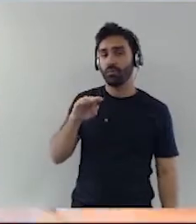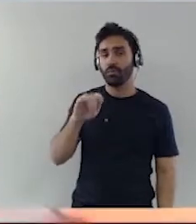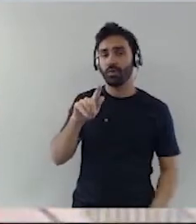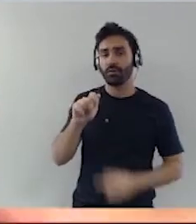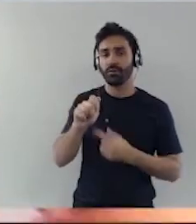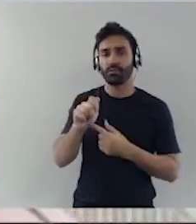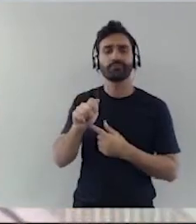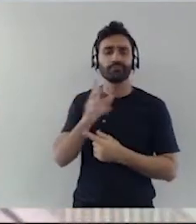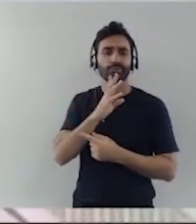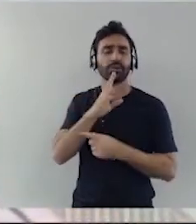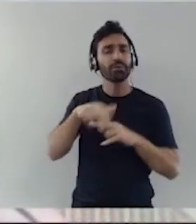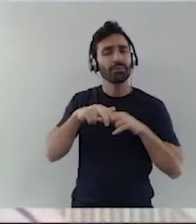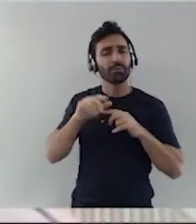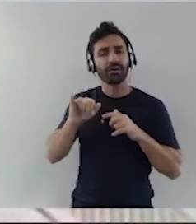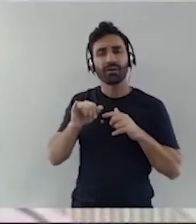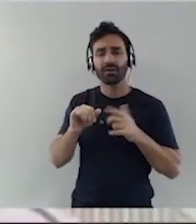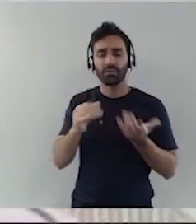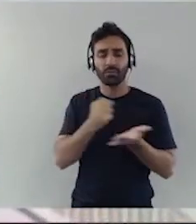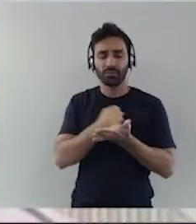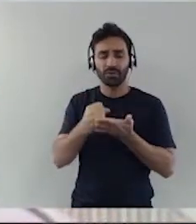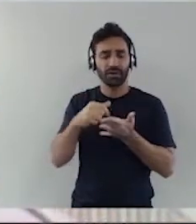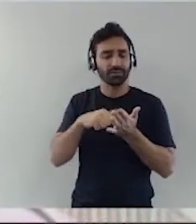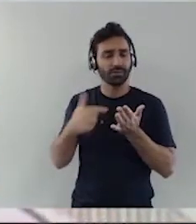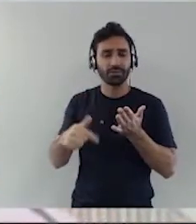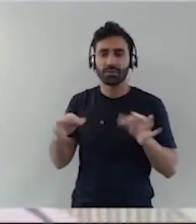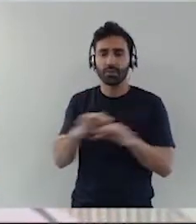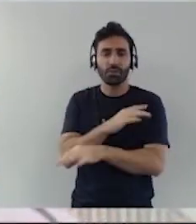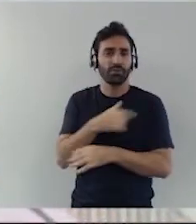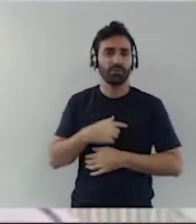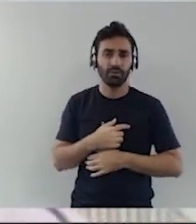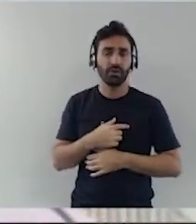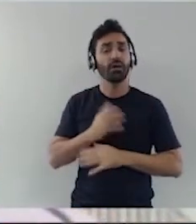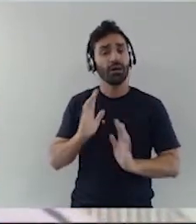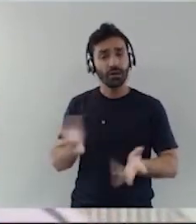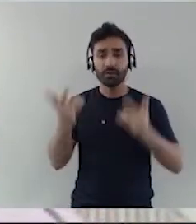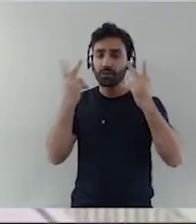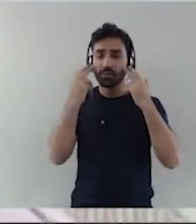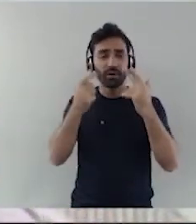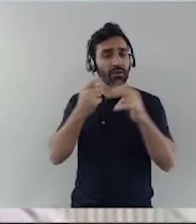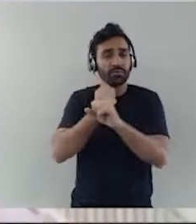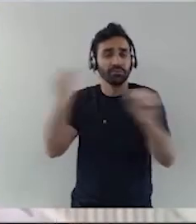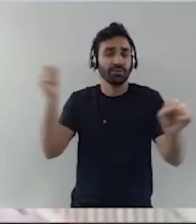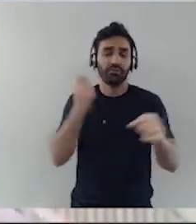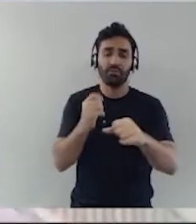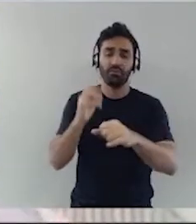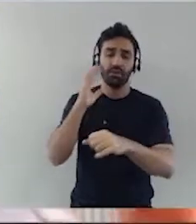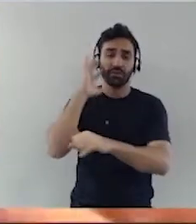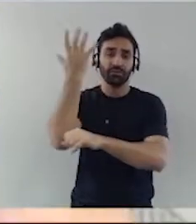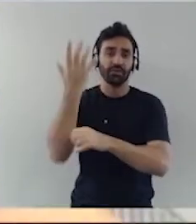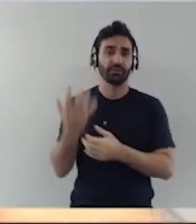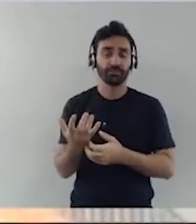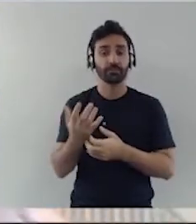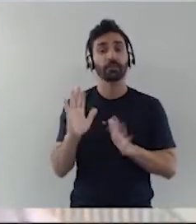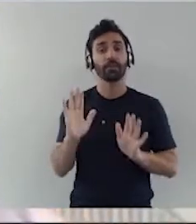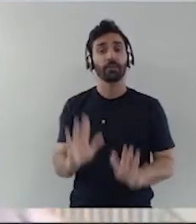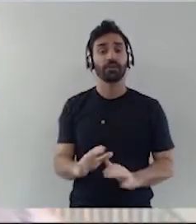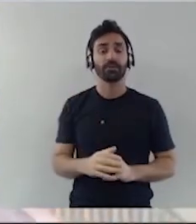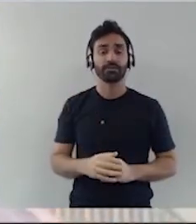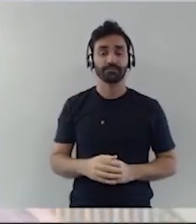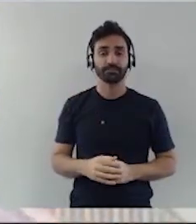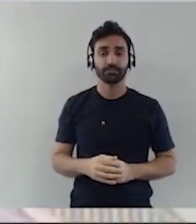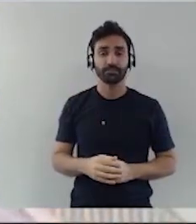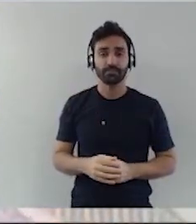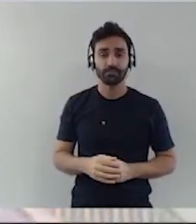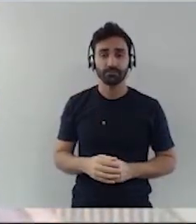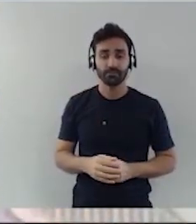porque a incompletude contratual ela é uma contingência praticamente invencível. Né? Mas no que importa, que